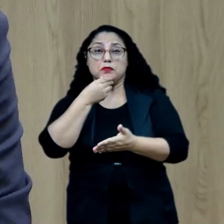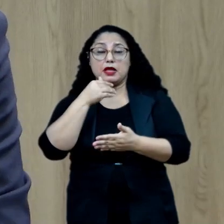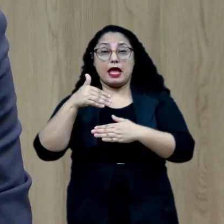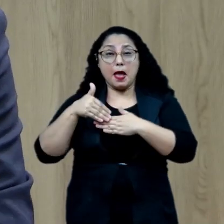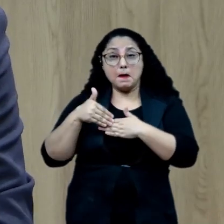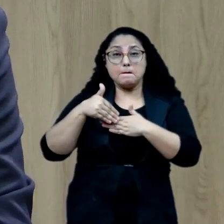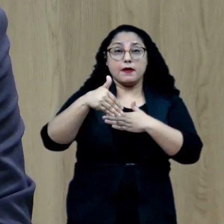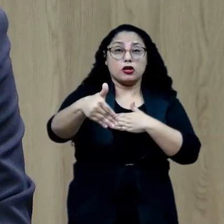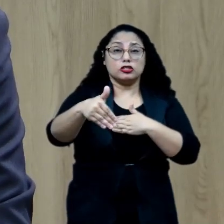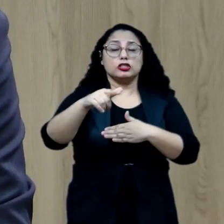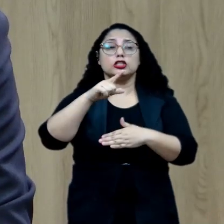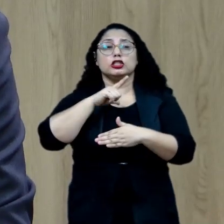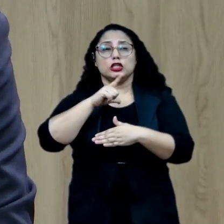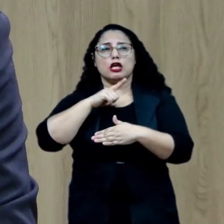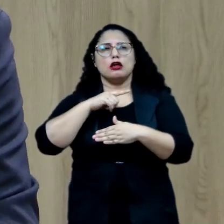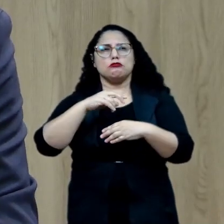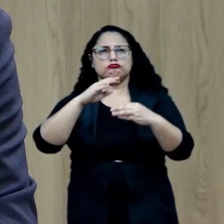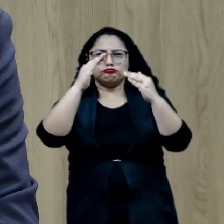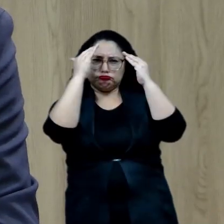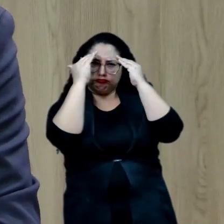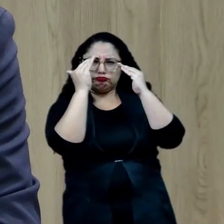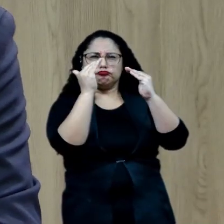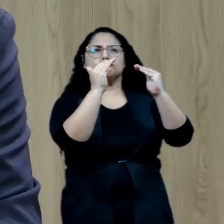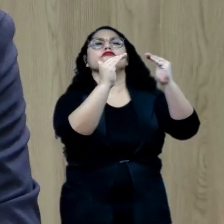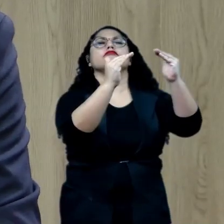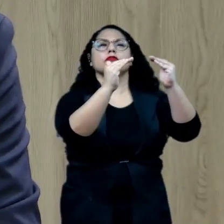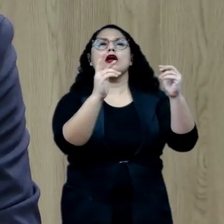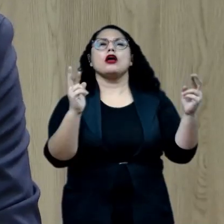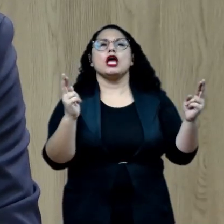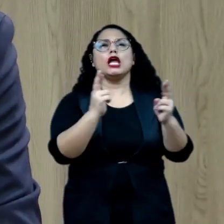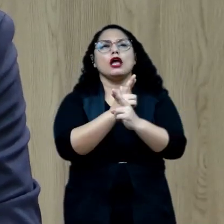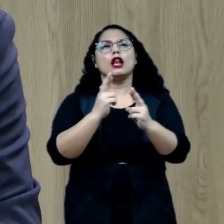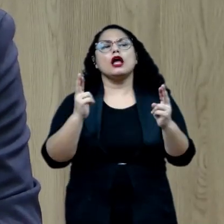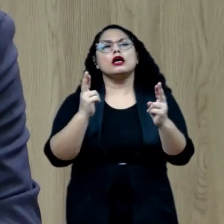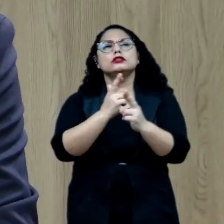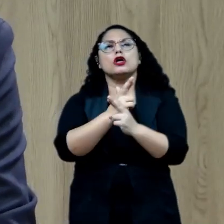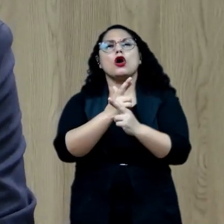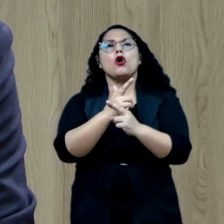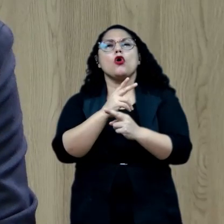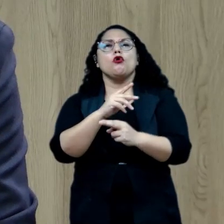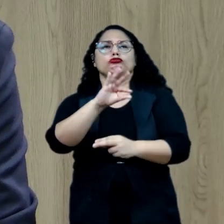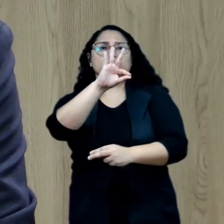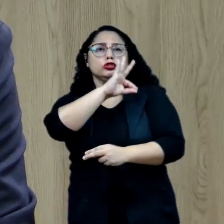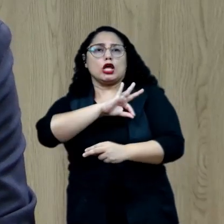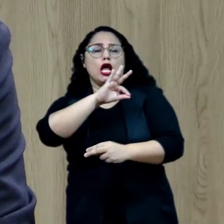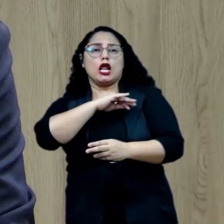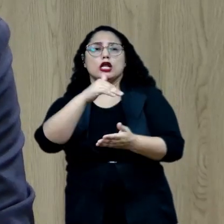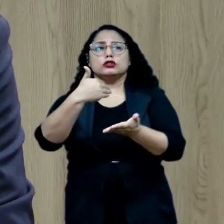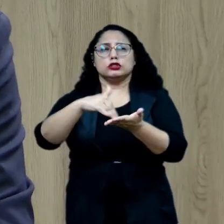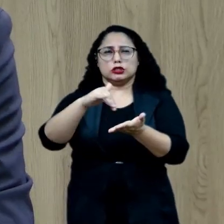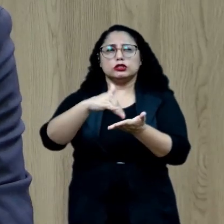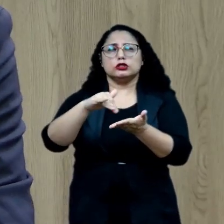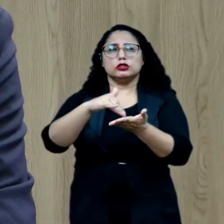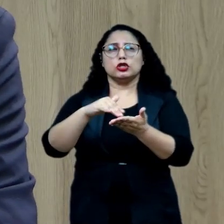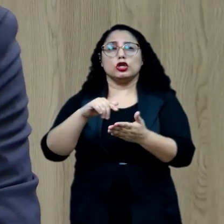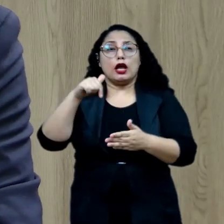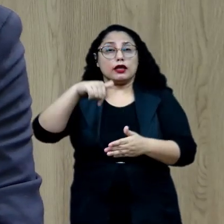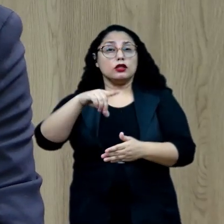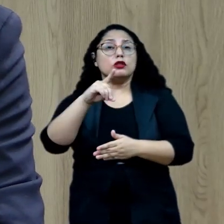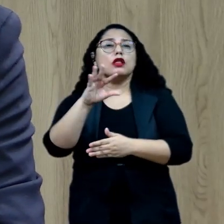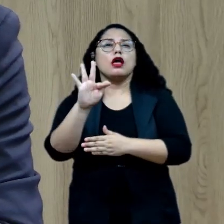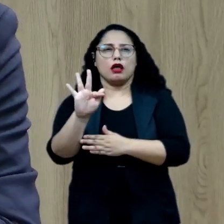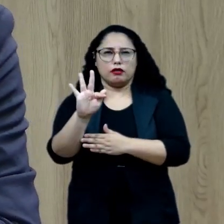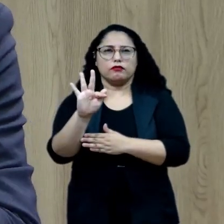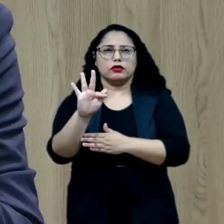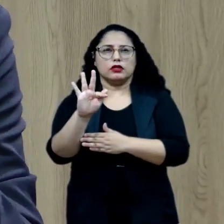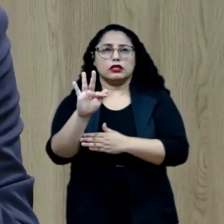a partir disso nós temos o respeito em relação ao piso salarial do secretariado. Então, no Distrito